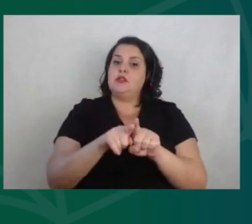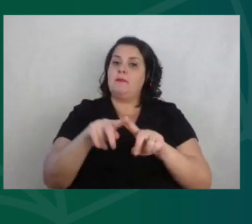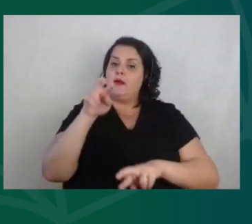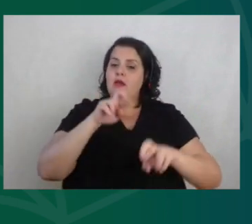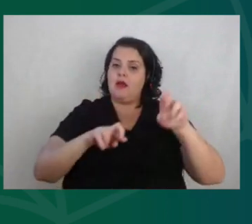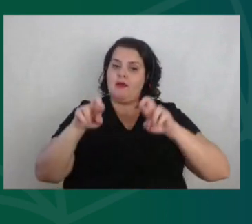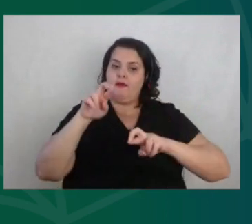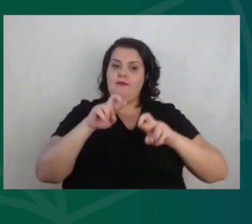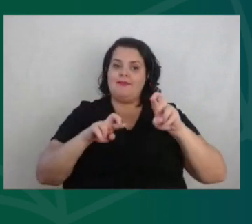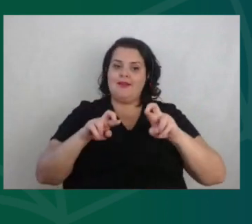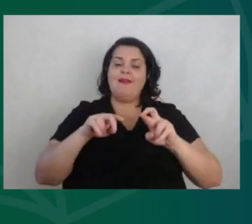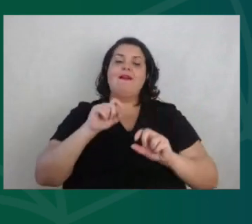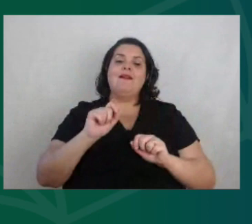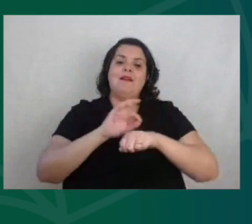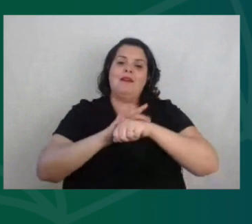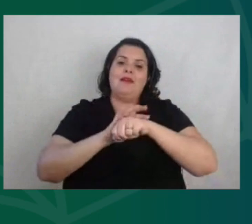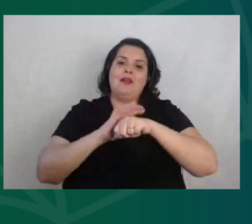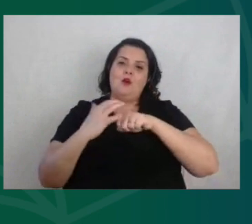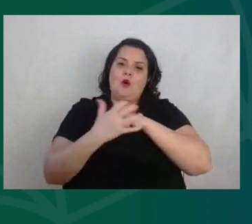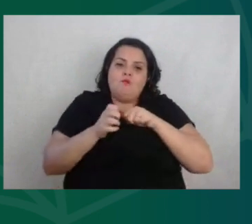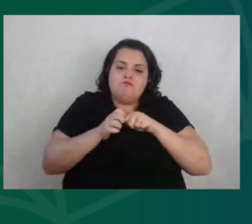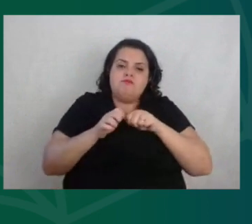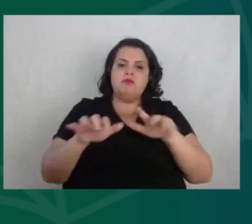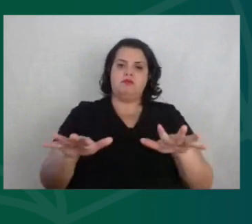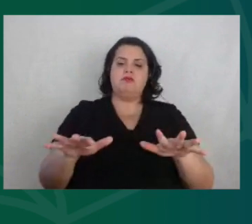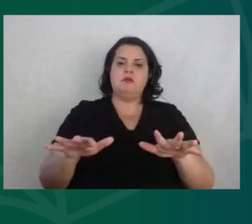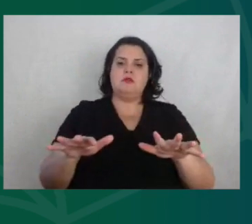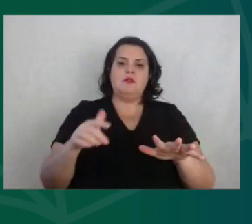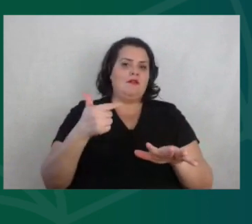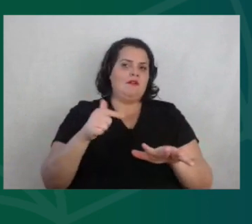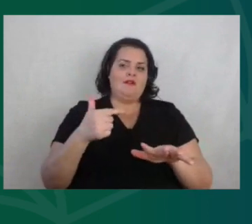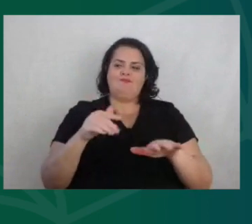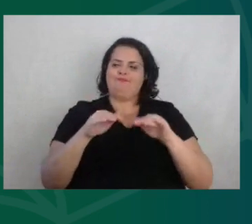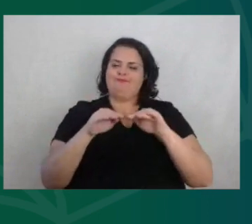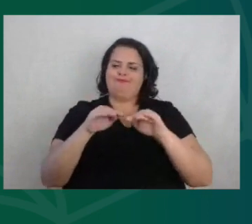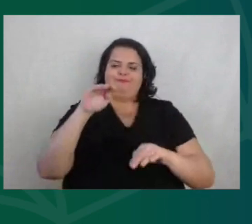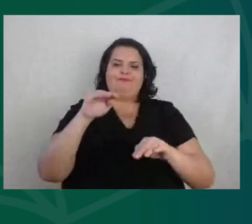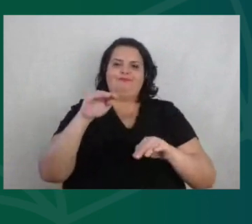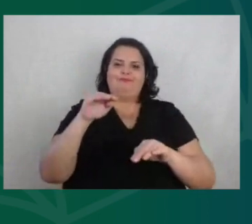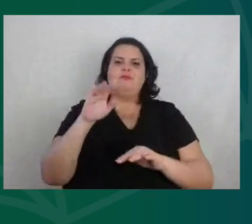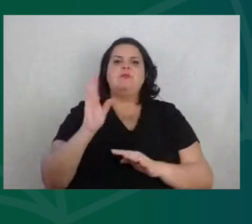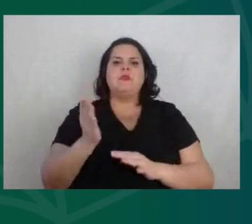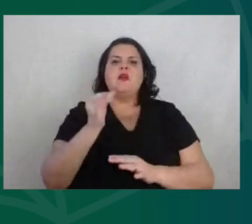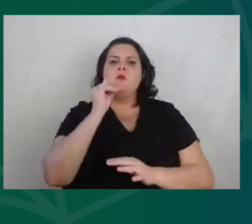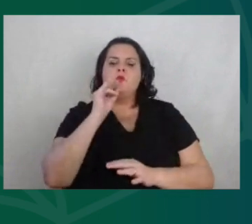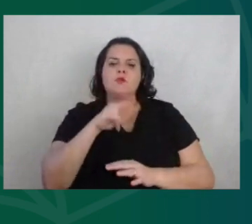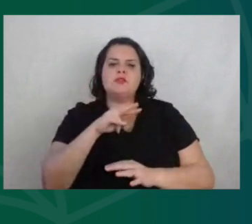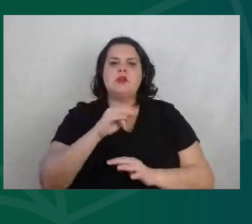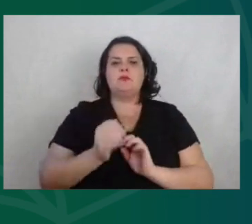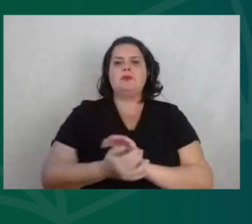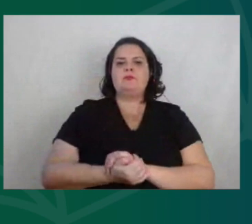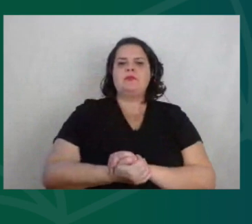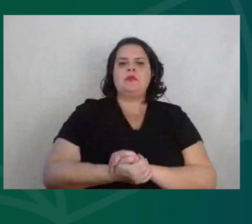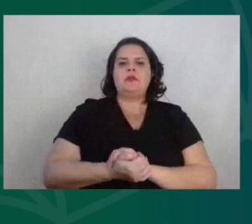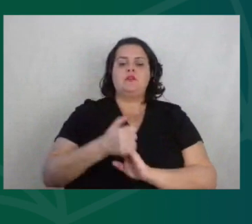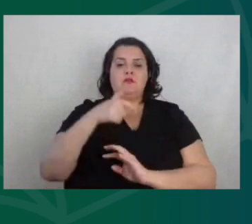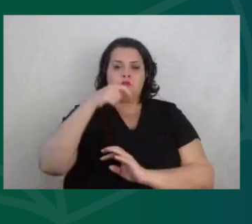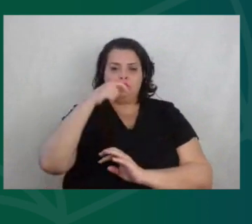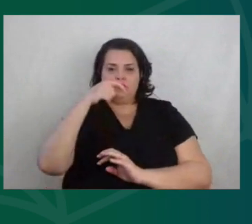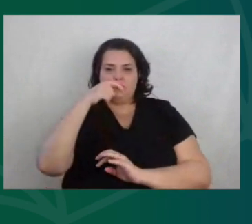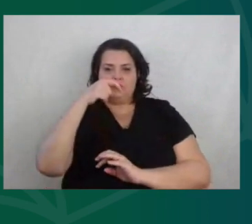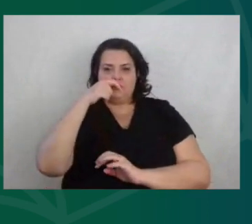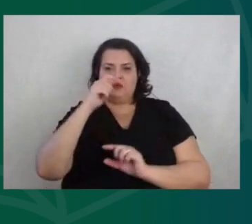é desigual, né? Então, vejam aqui, né, um inquérito domiciliar de soroprevalência da infecção pelo vírus,